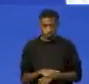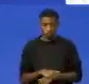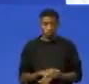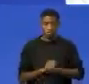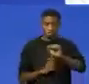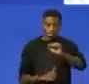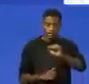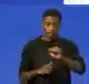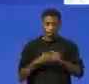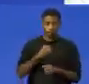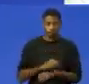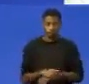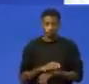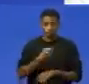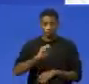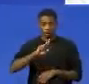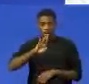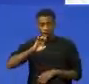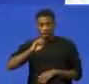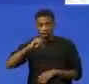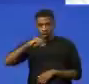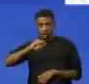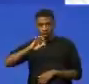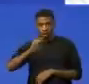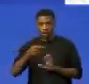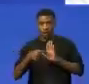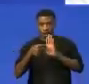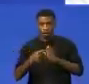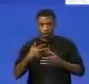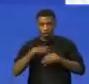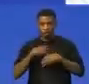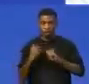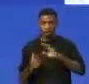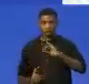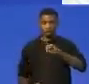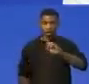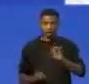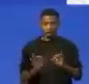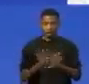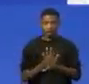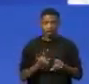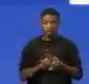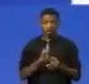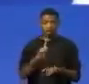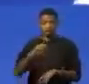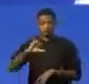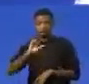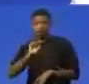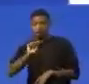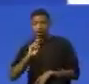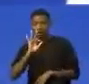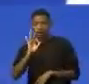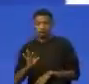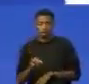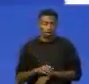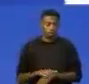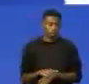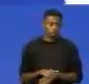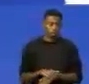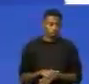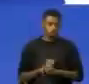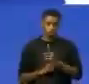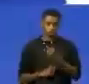alternativa A, solução de carbonato de sódio, por apresentar o caráter ácido. Tá? 119A.